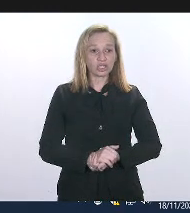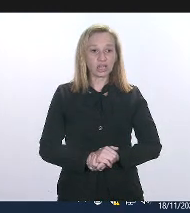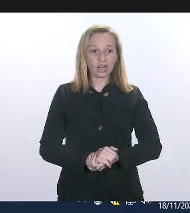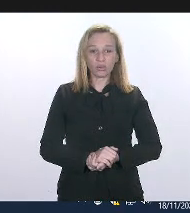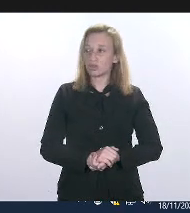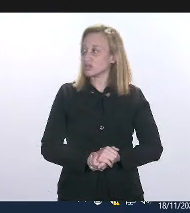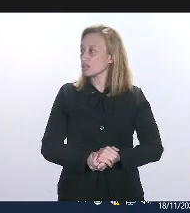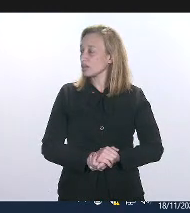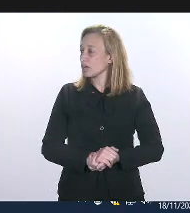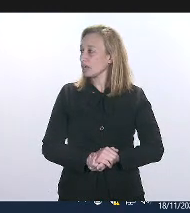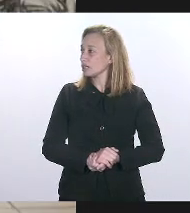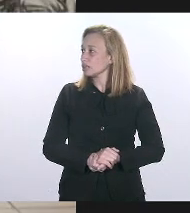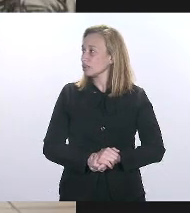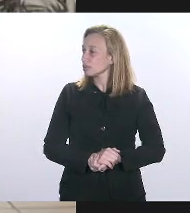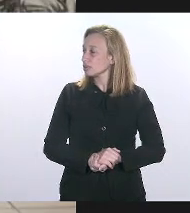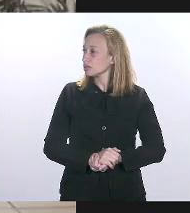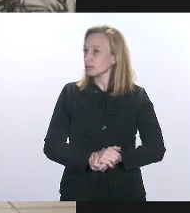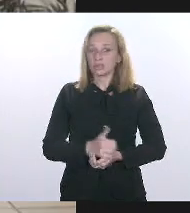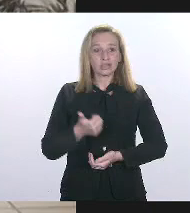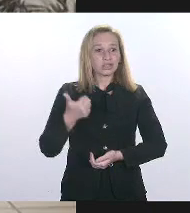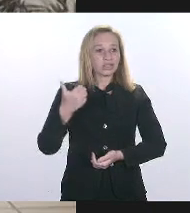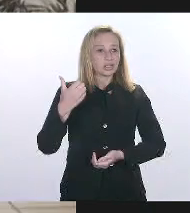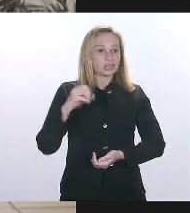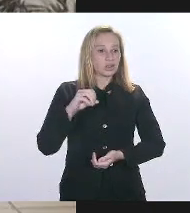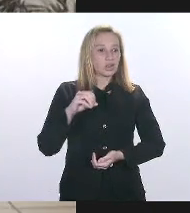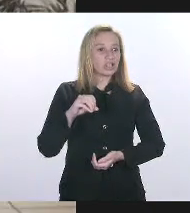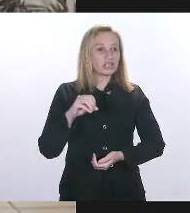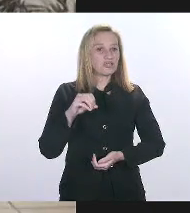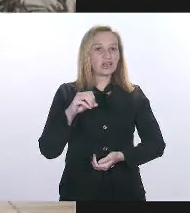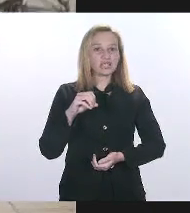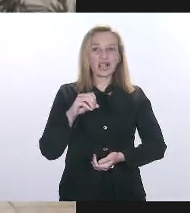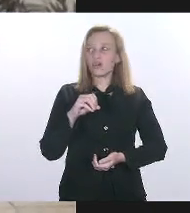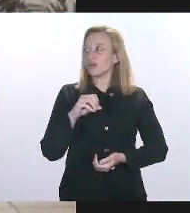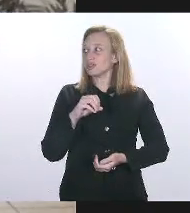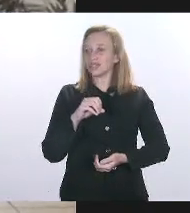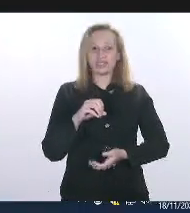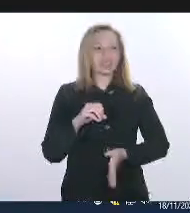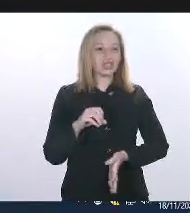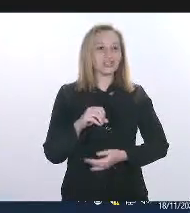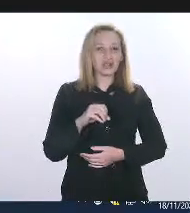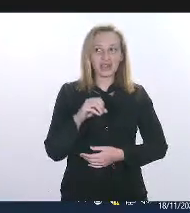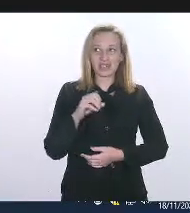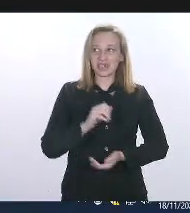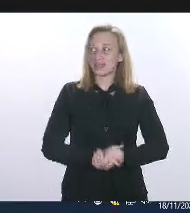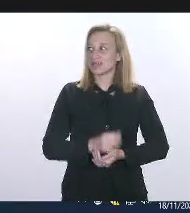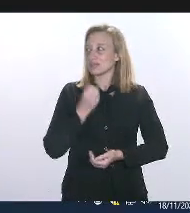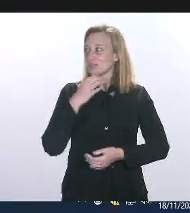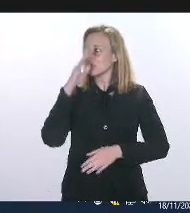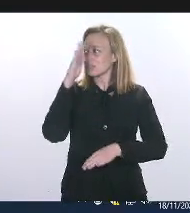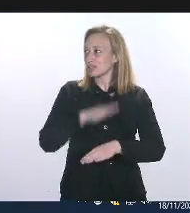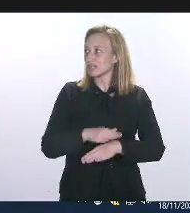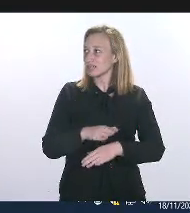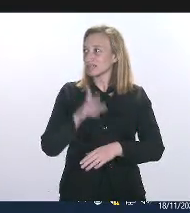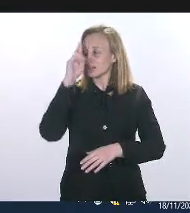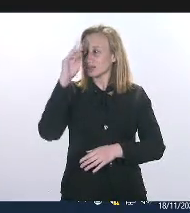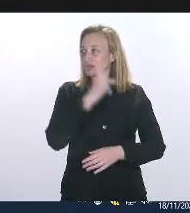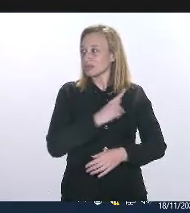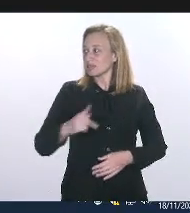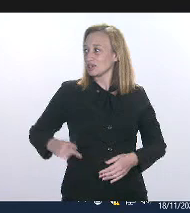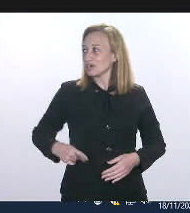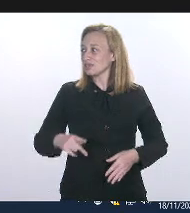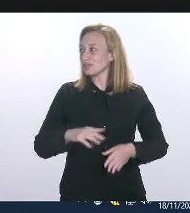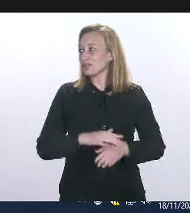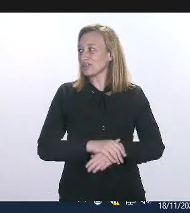Marcelo Ciodino, o senhor dispõe de 10 minutos para fazer uso da sua fala. Boa tarde, senhora presidente. Boa tarde a todos os